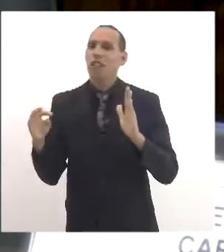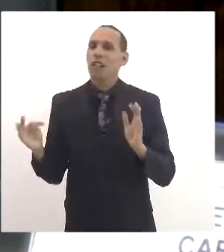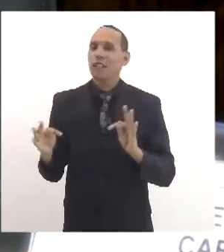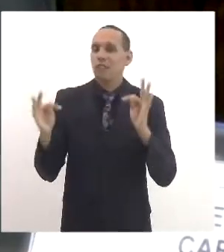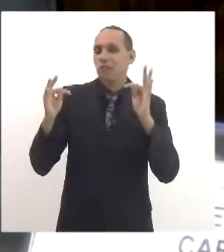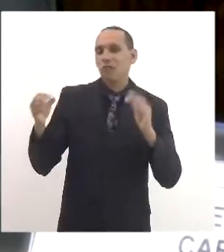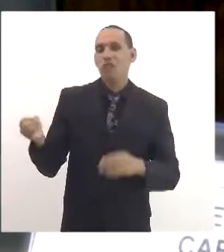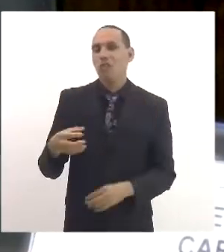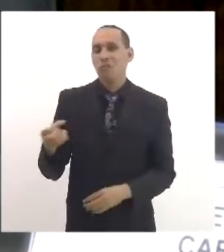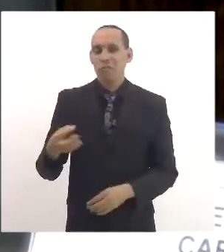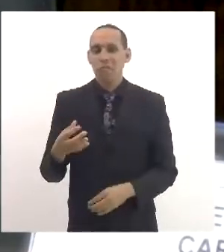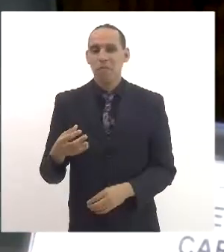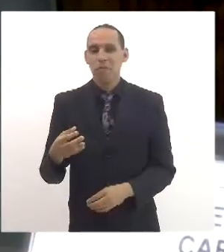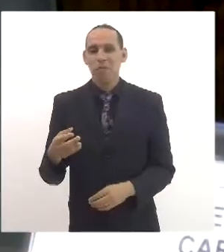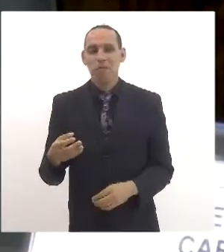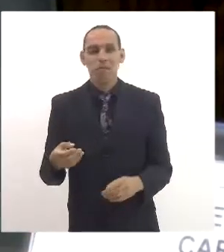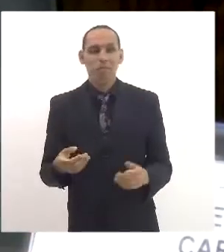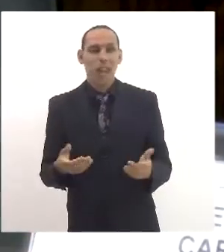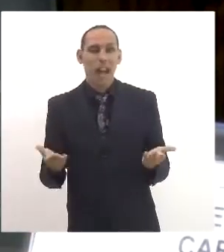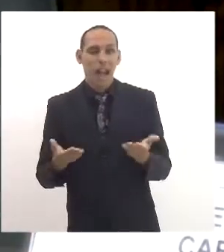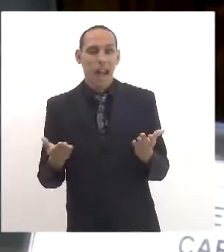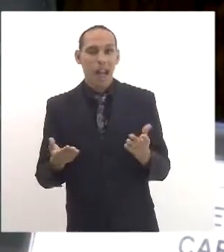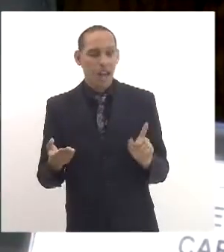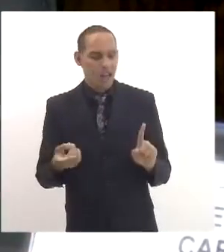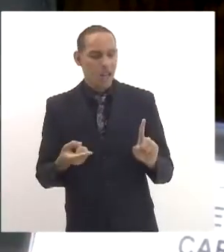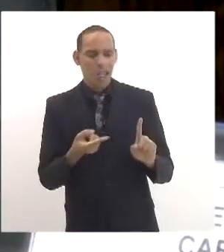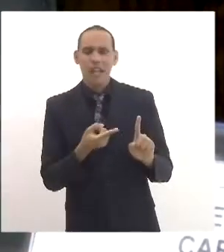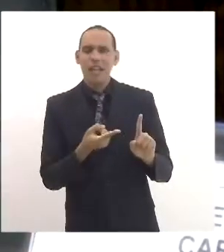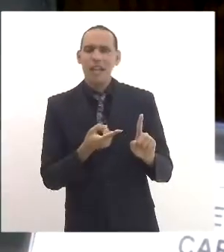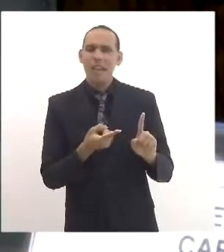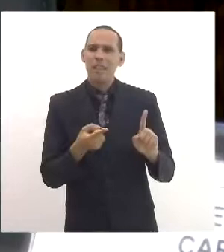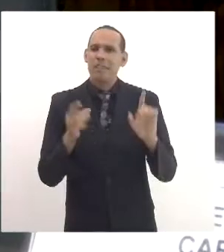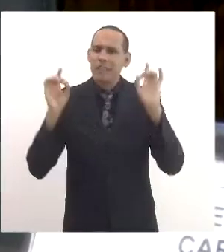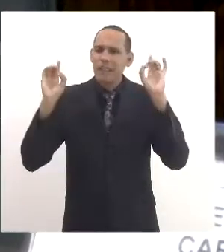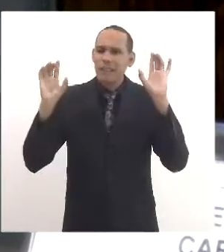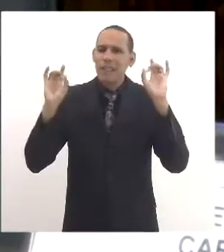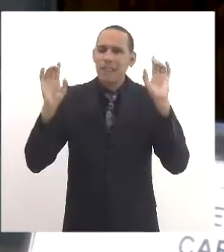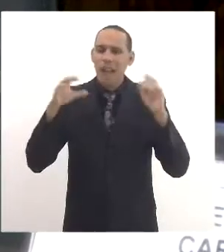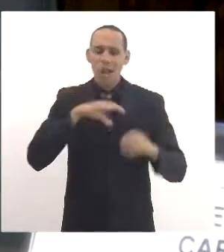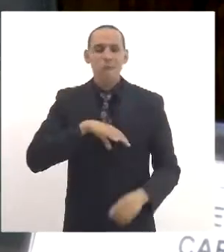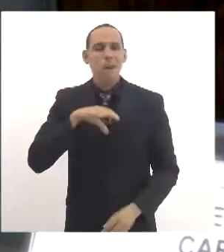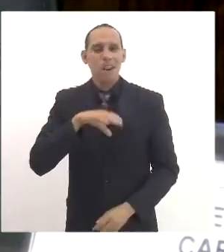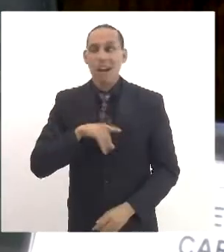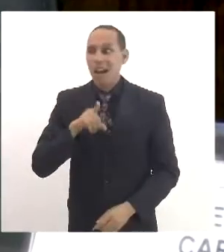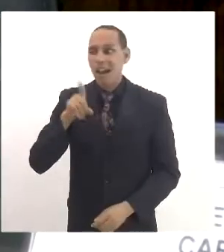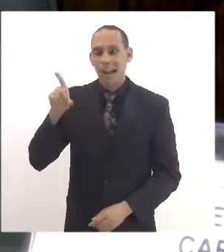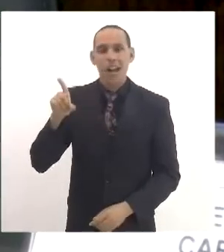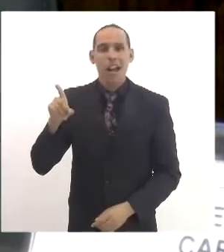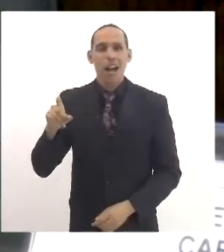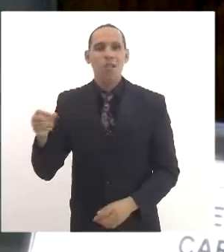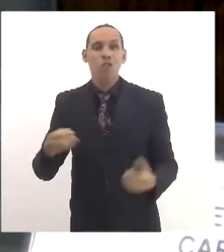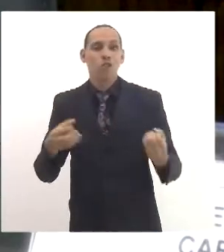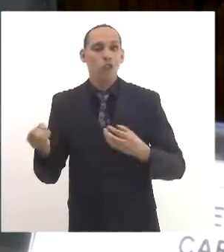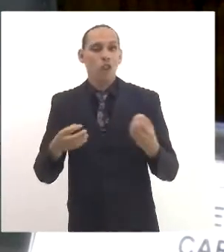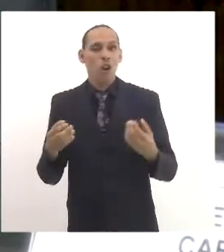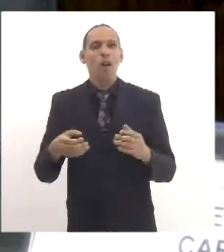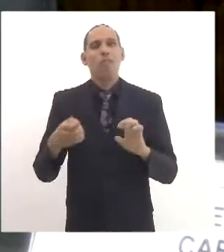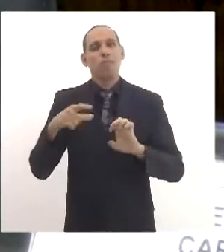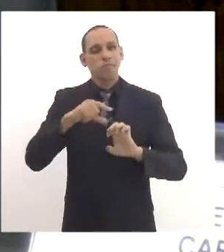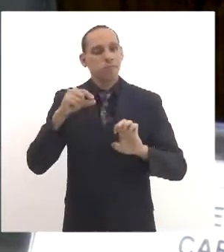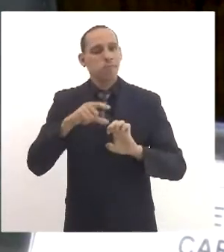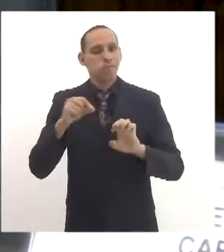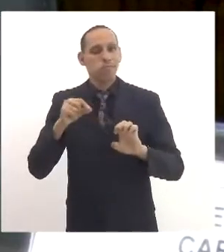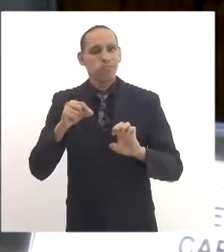inovação e passou a ocupar um lugar de destaque no cenário internacional da inovação e do empreendedorismo.